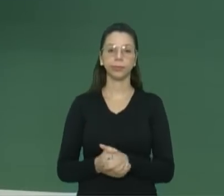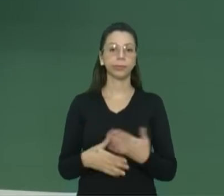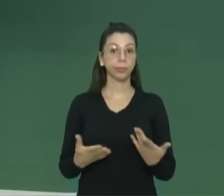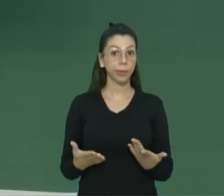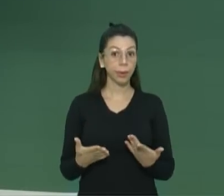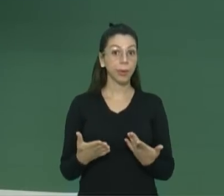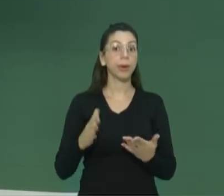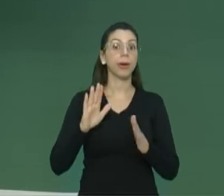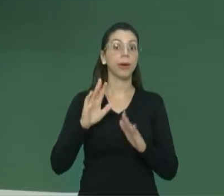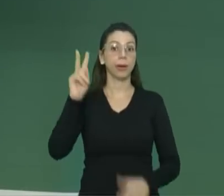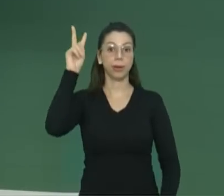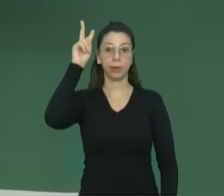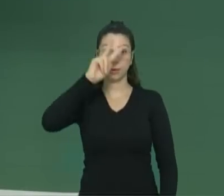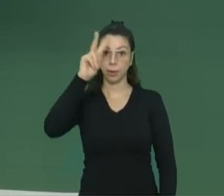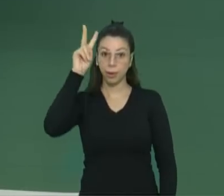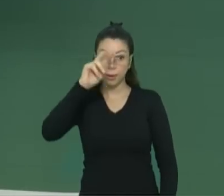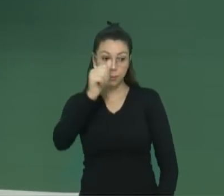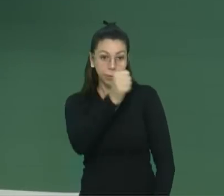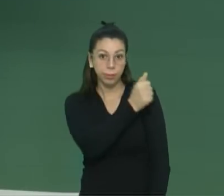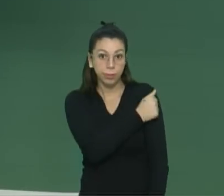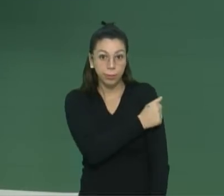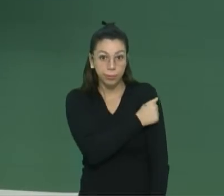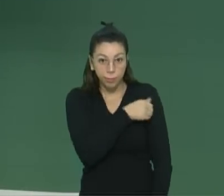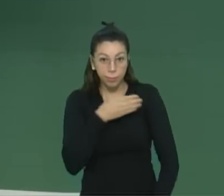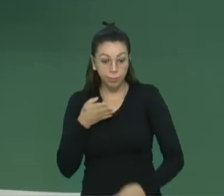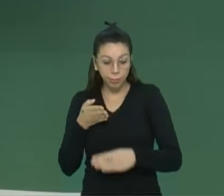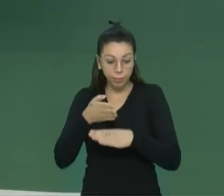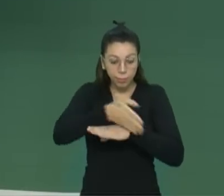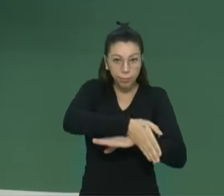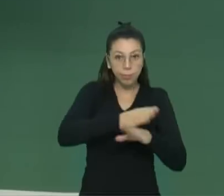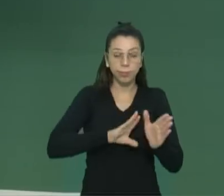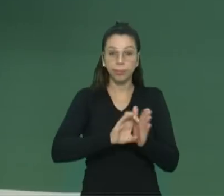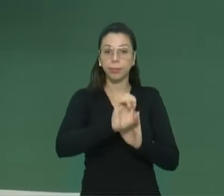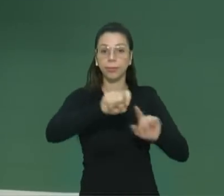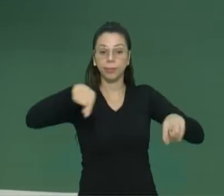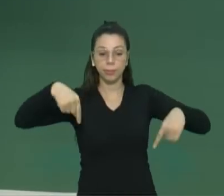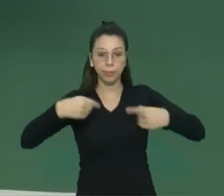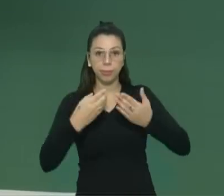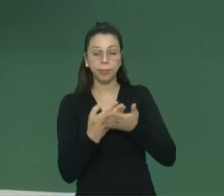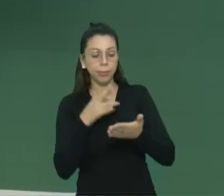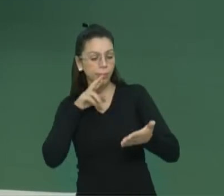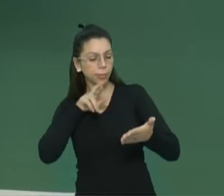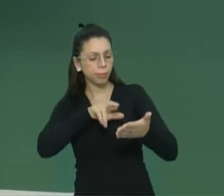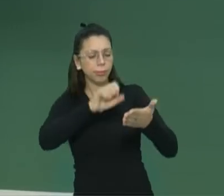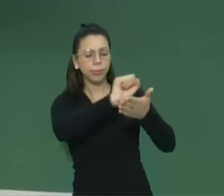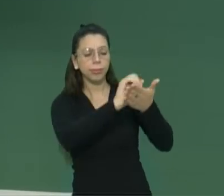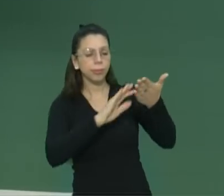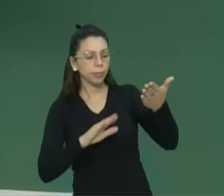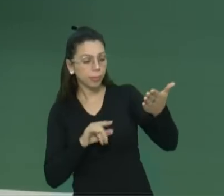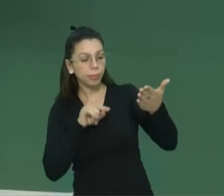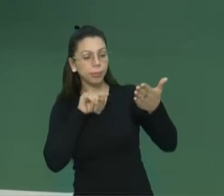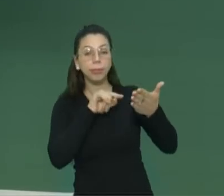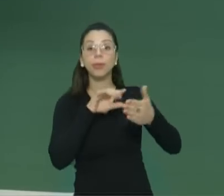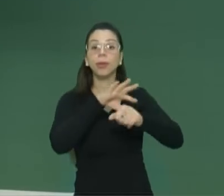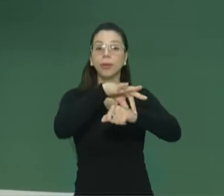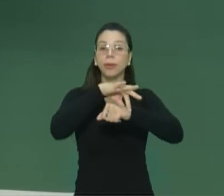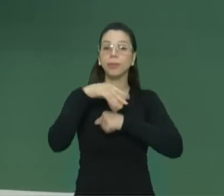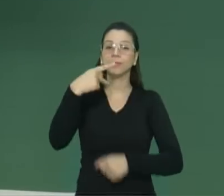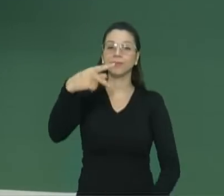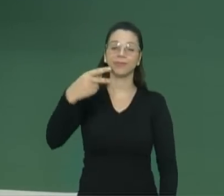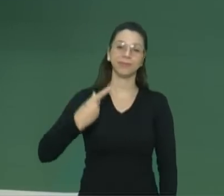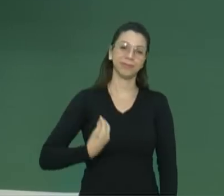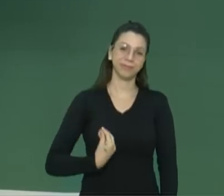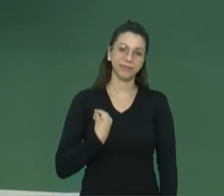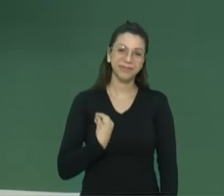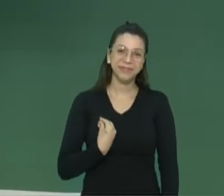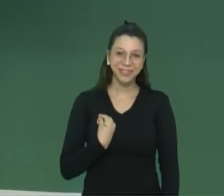estudante, terminou essa aula, vai lá no Classroom e responde as perguntinhas que estiverem lá. A partir desse momento você garante a sua presença